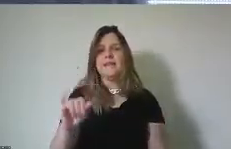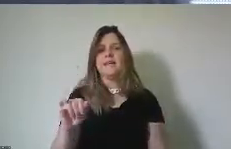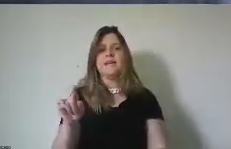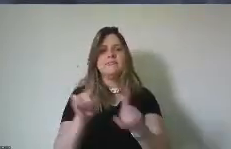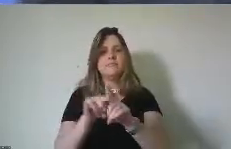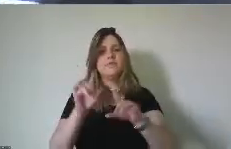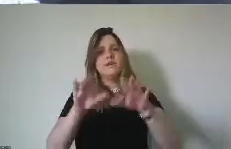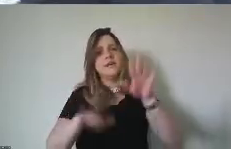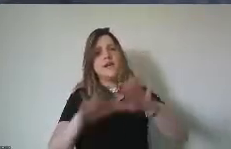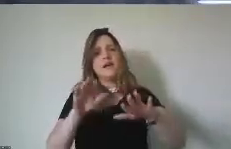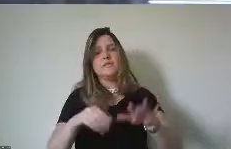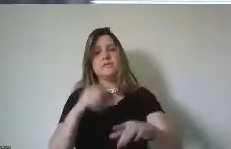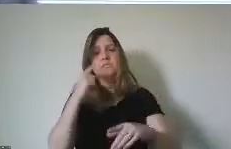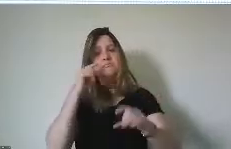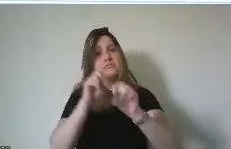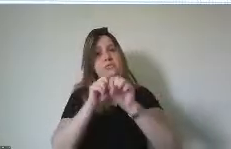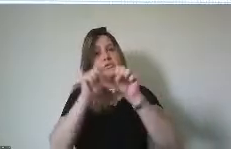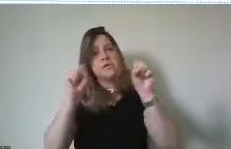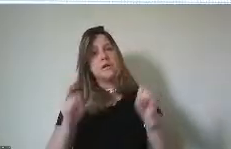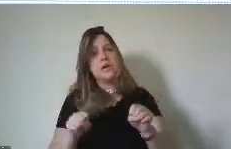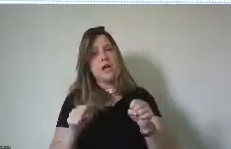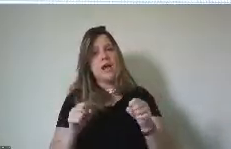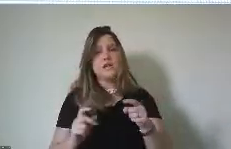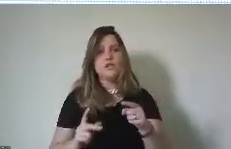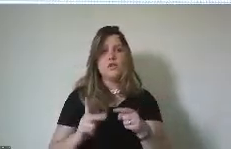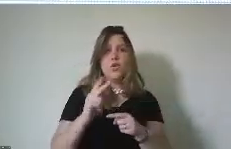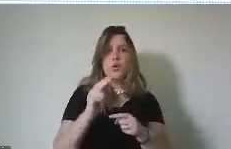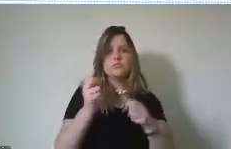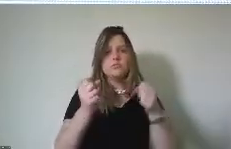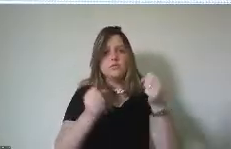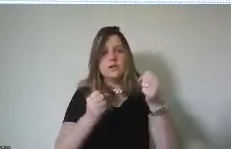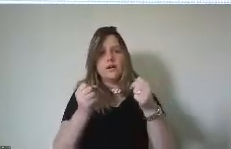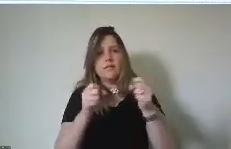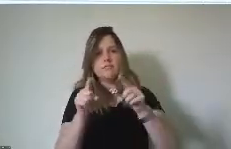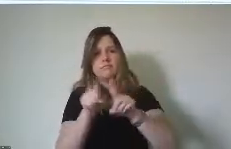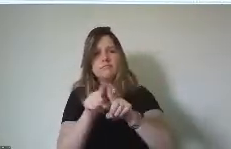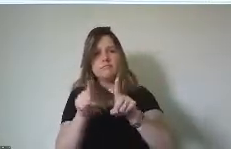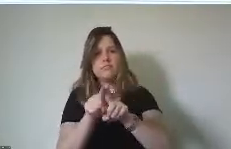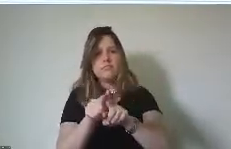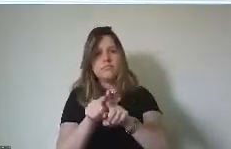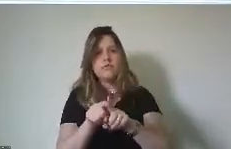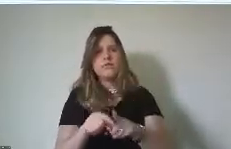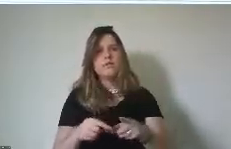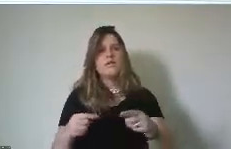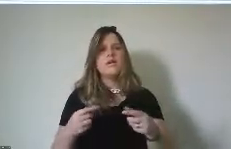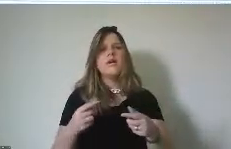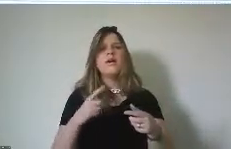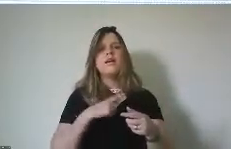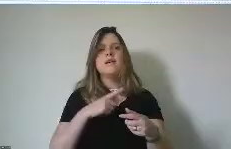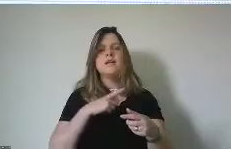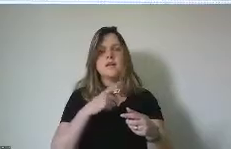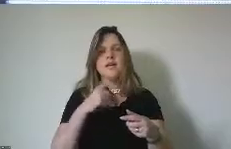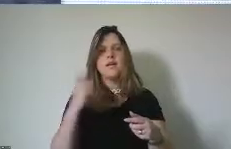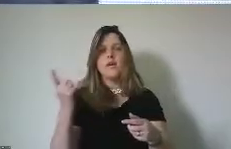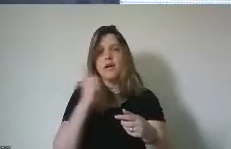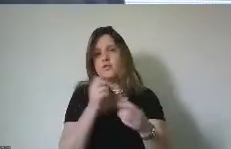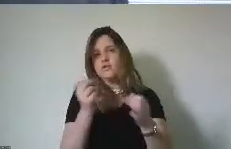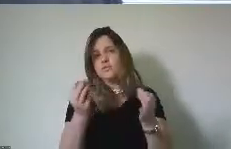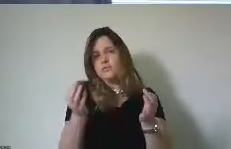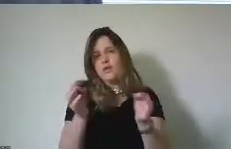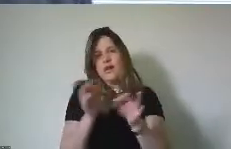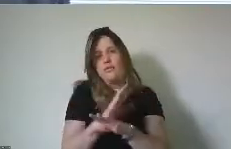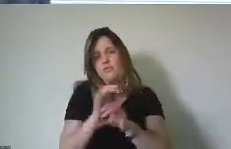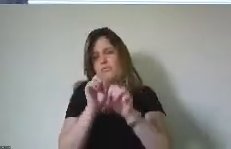do sistema a Gente corta o cabo com a distribuidora e a distribuidora corta o cabo com a transmissora e acabou o sistema de